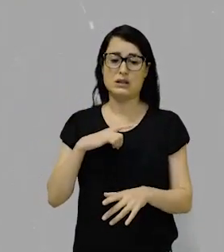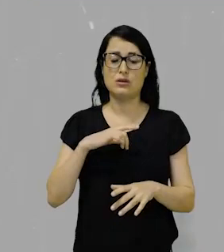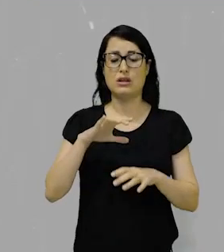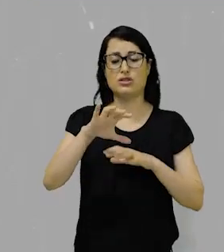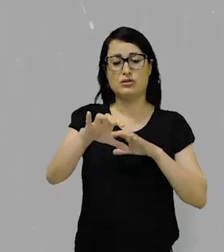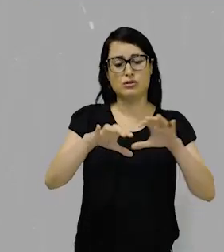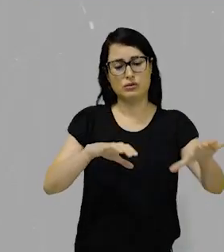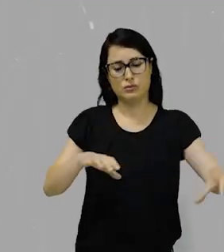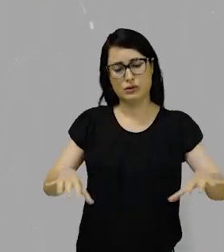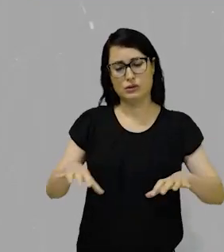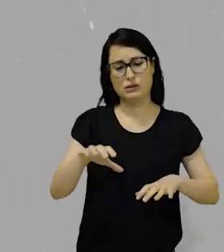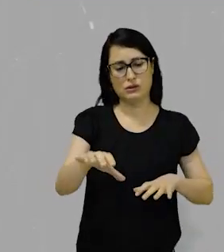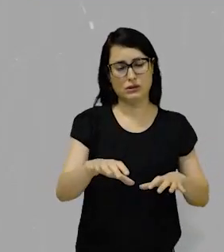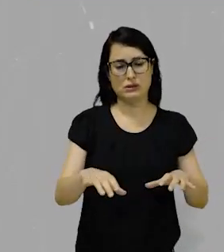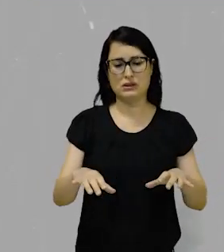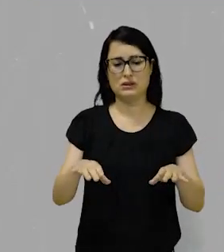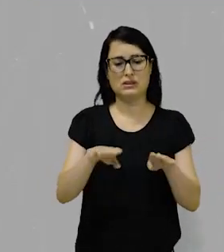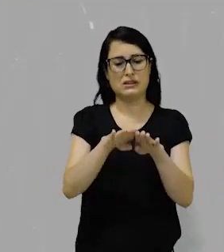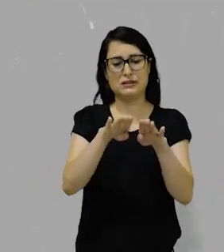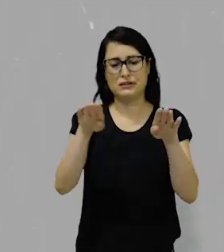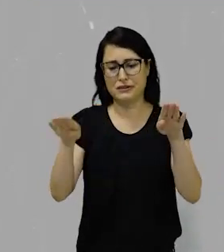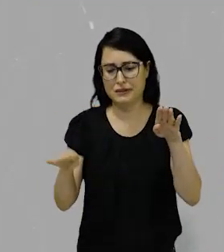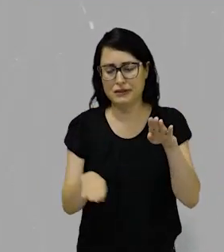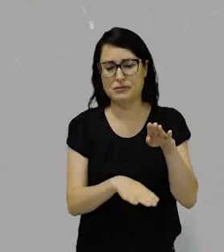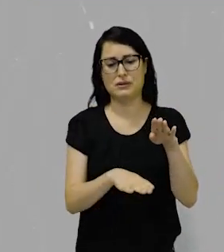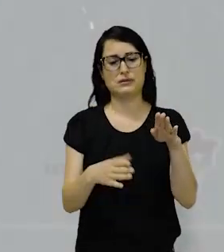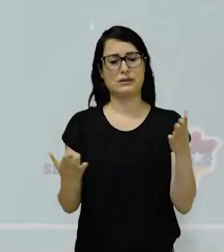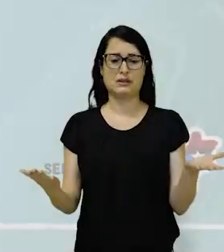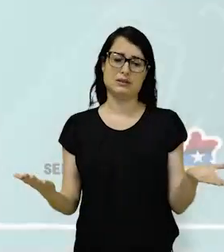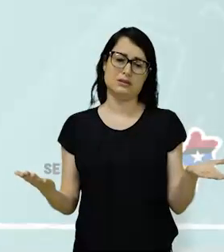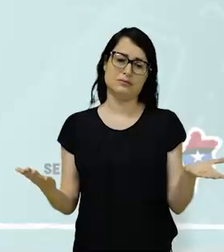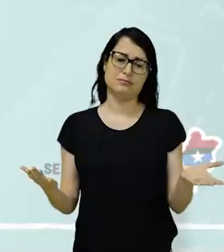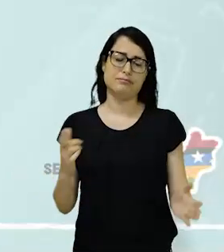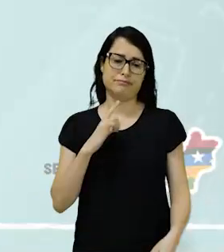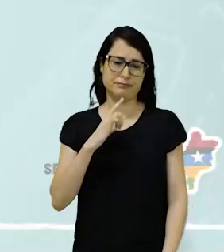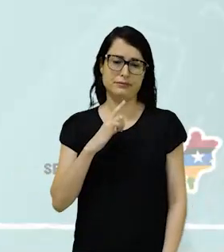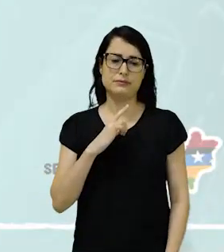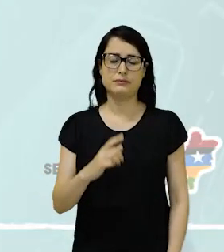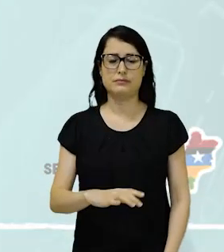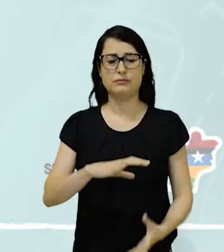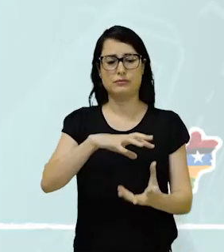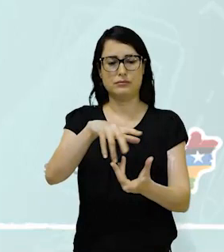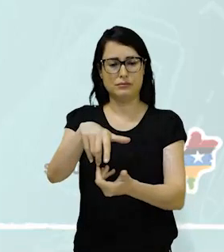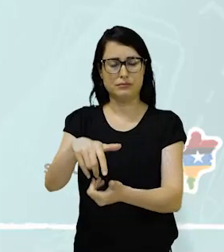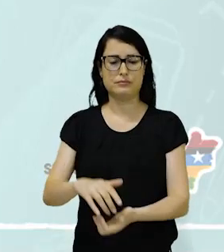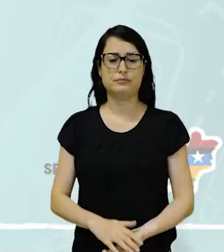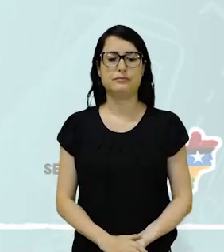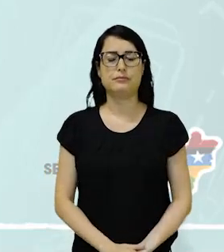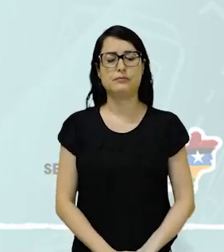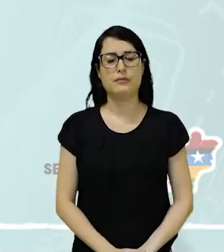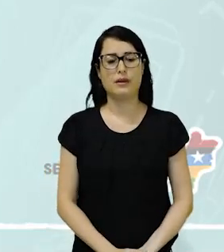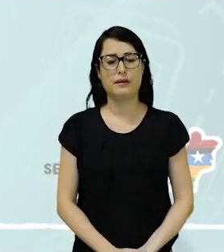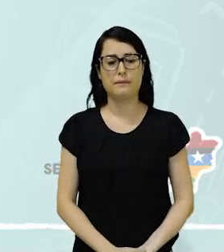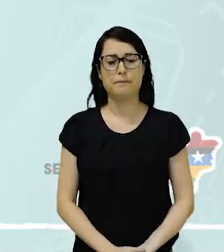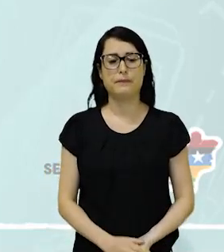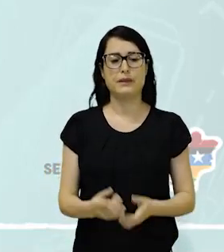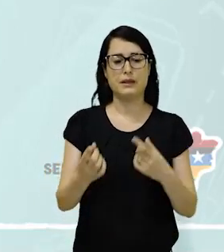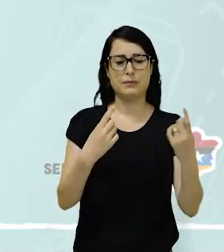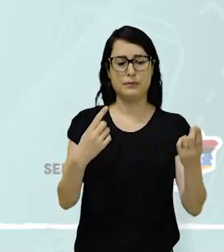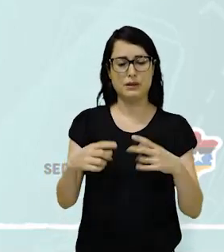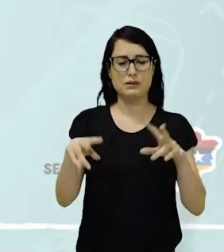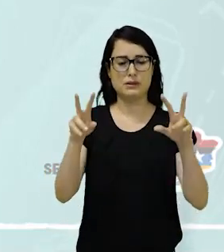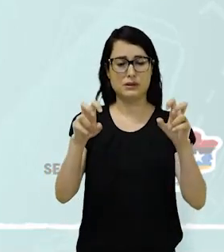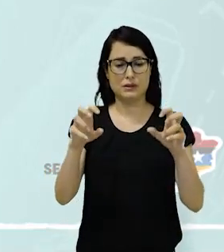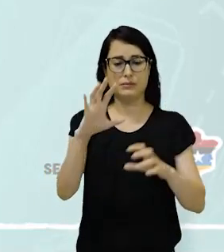distribuição, galera, tá certo? É desigualdade, gente, tá bom? Então vamos lá, vamos evoluir aqui, ó. Debates acerca do meio ambiente.